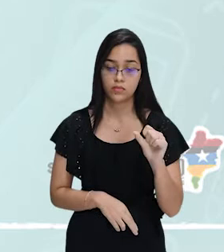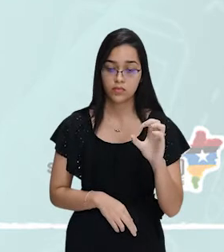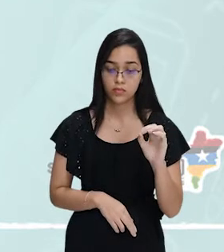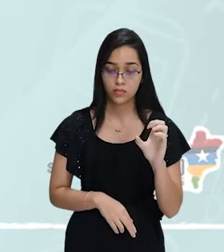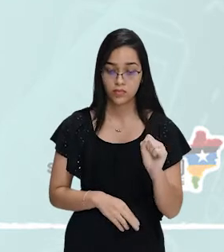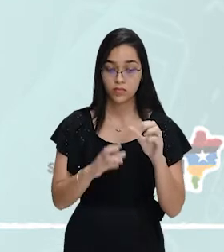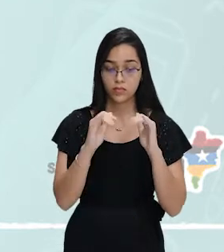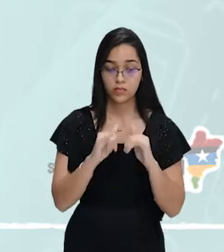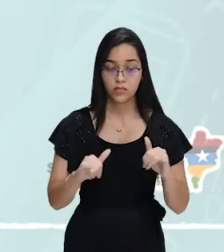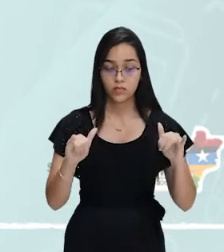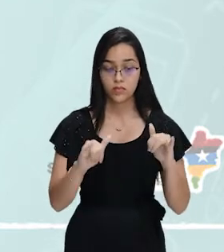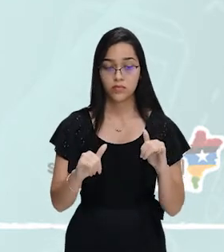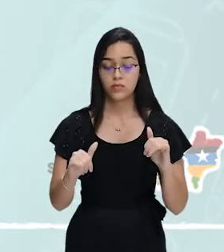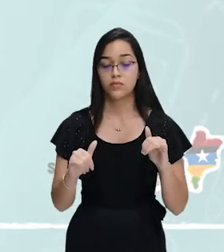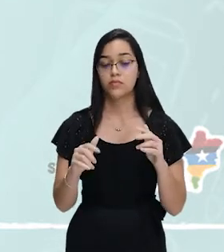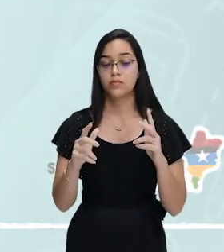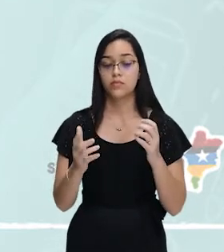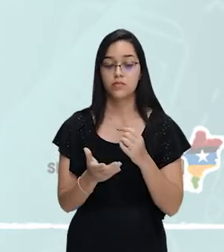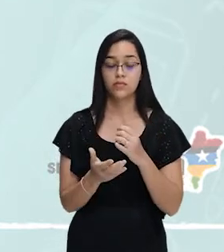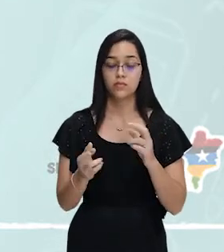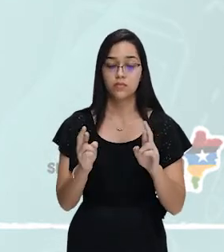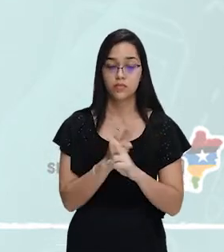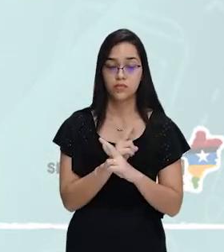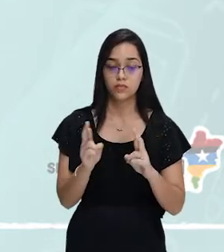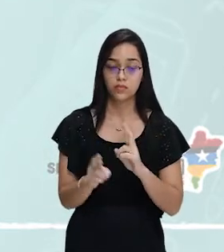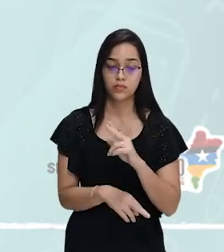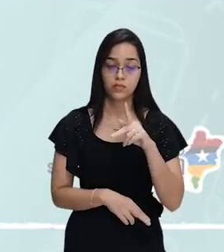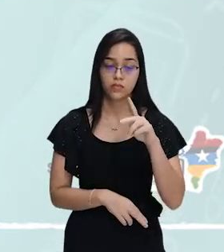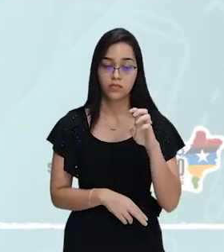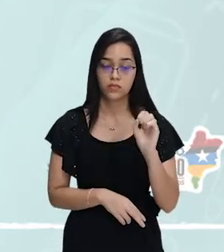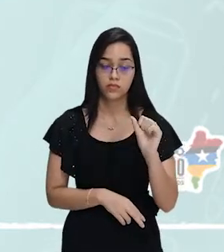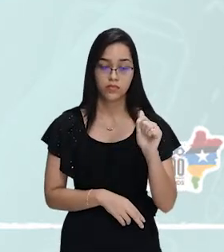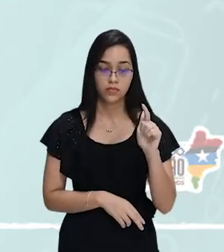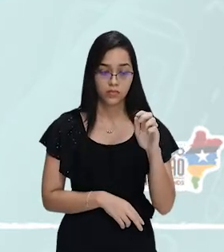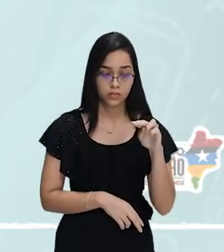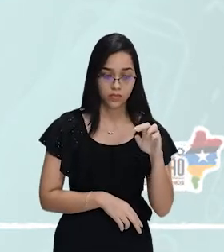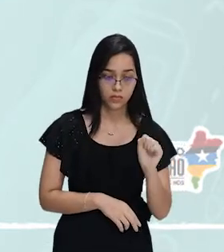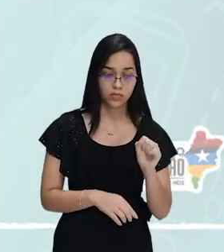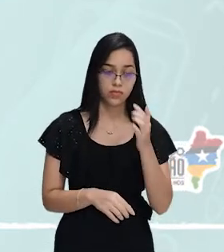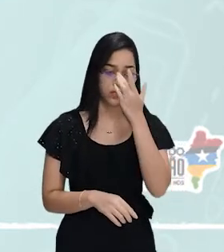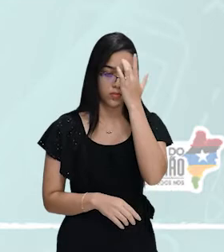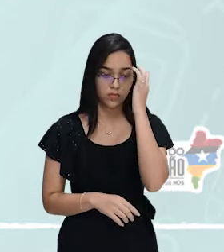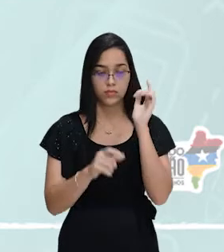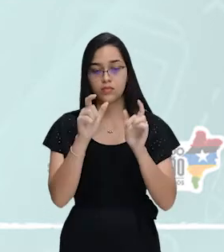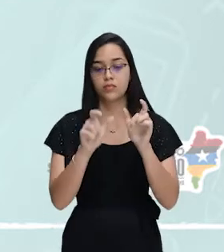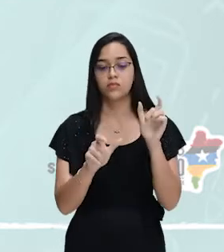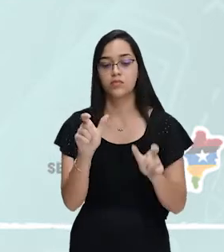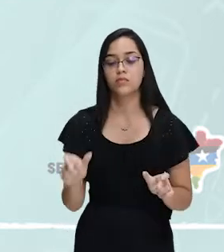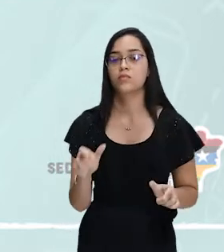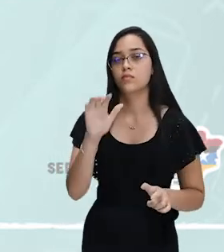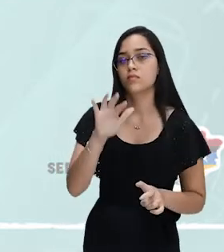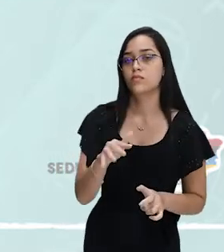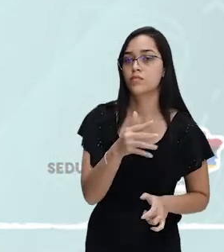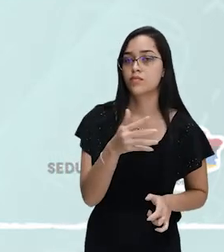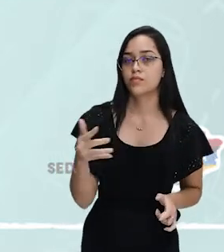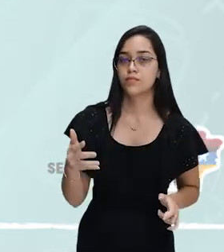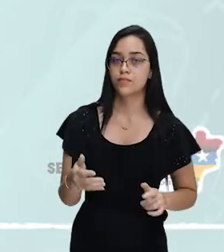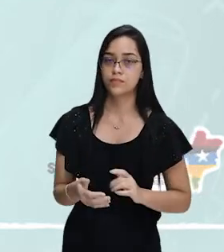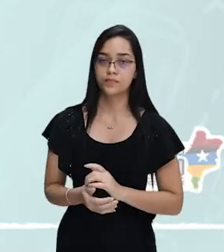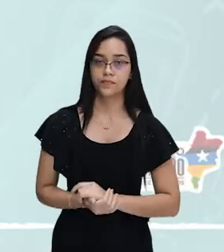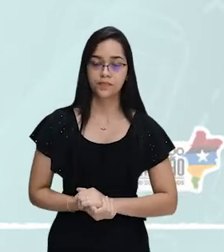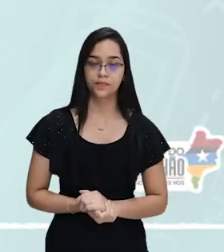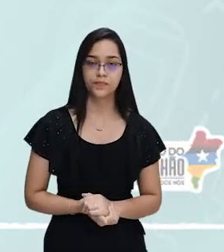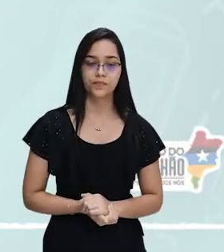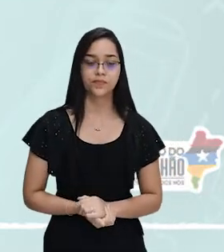o menos regular quanto aos pesos. As informações com base nas pesagens dos atletas estão no